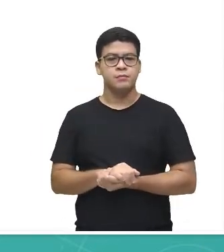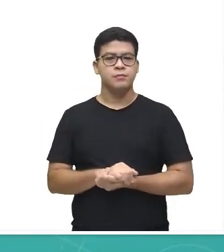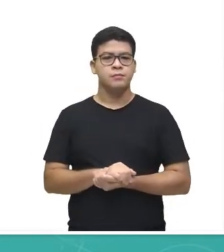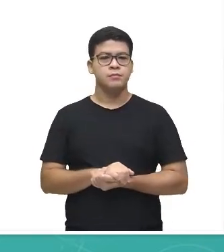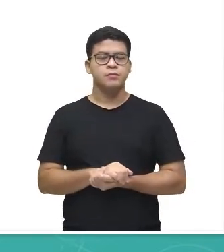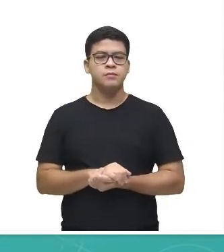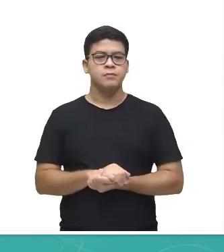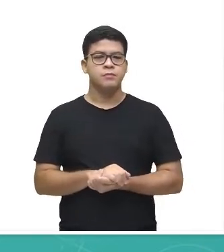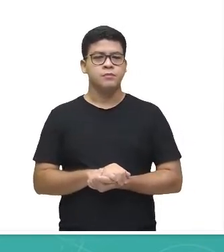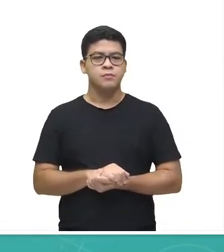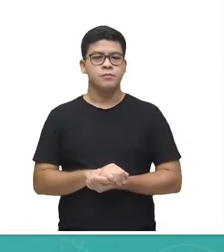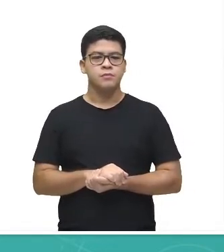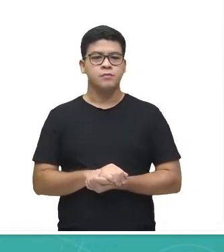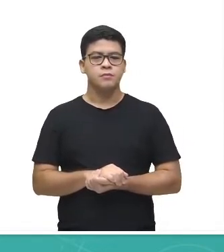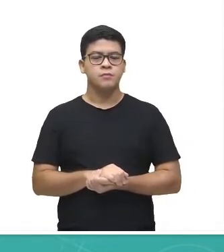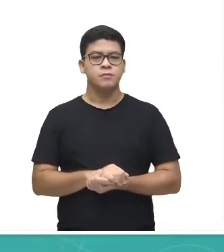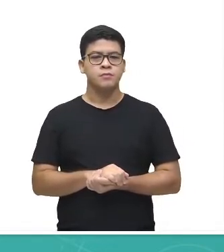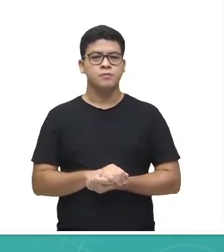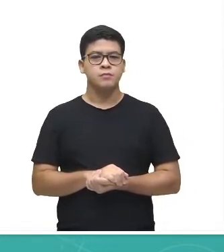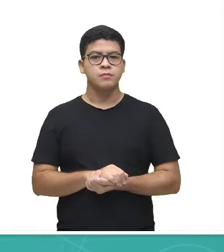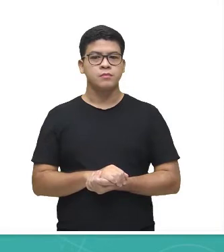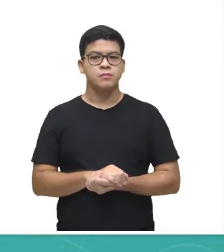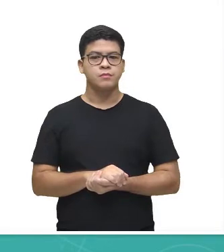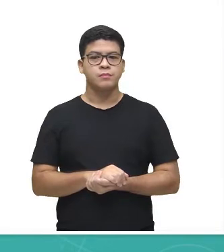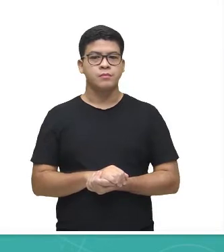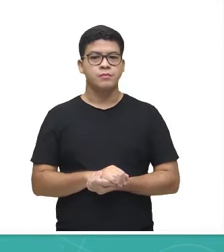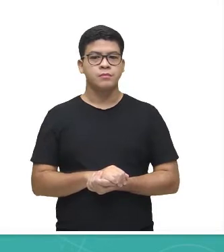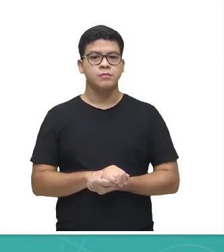Vamos exercitar um pouquinho aqui.